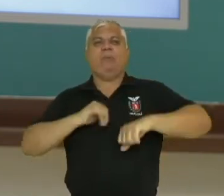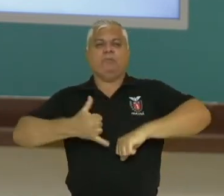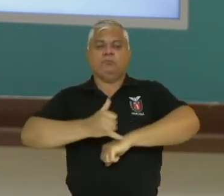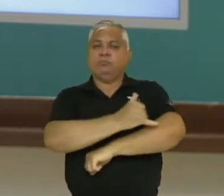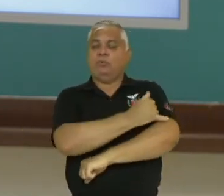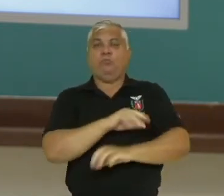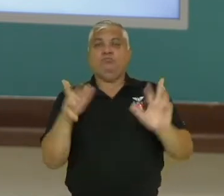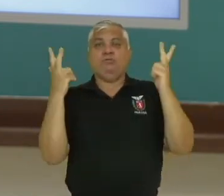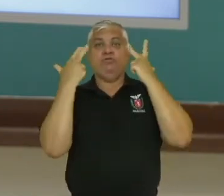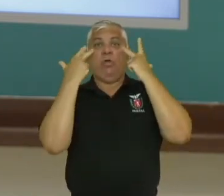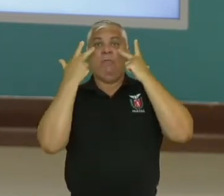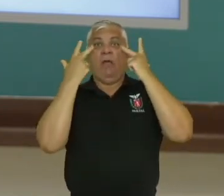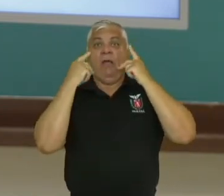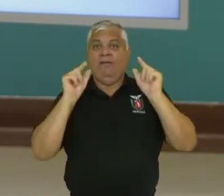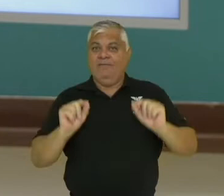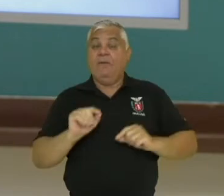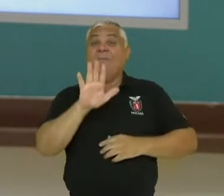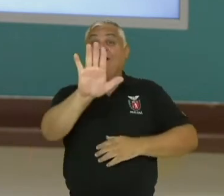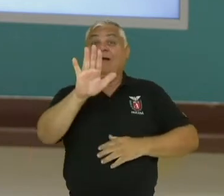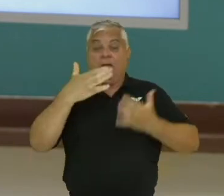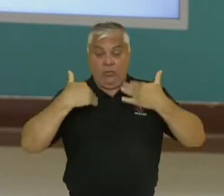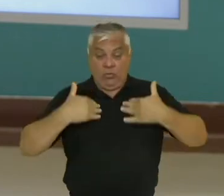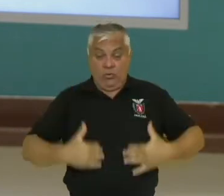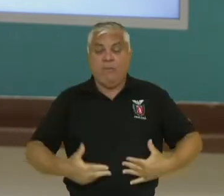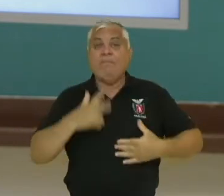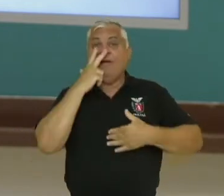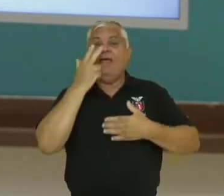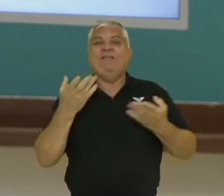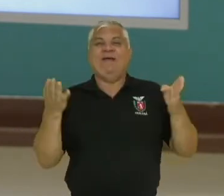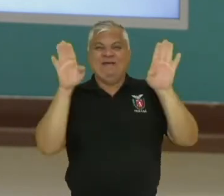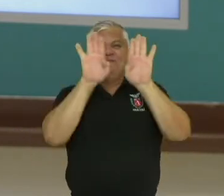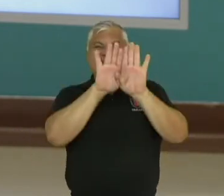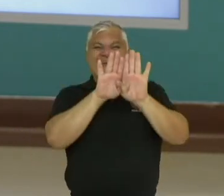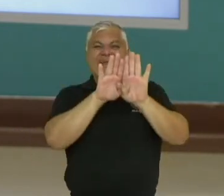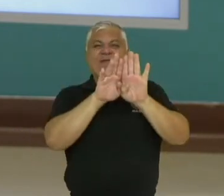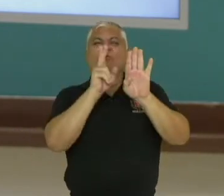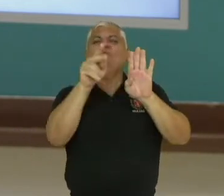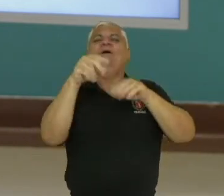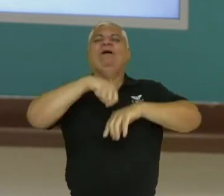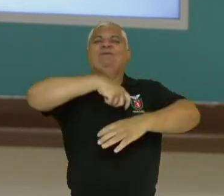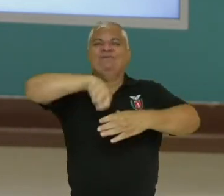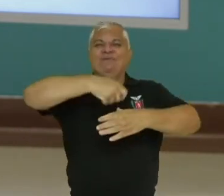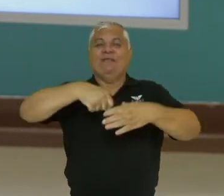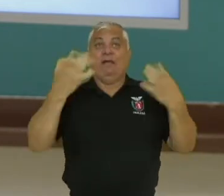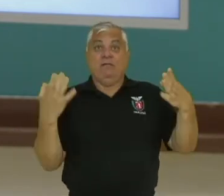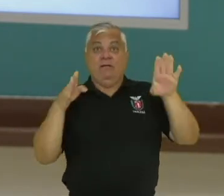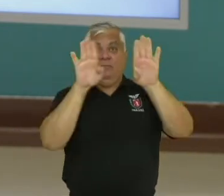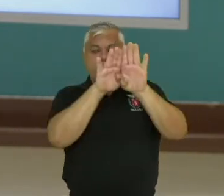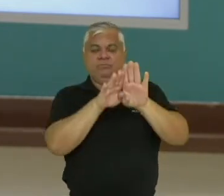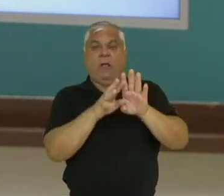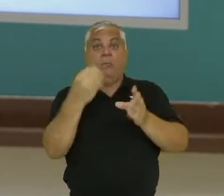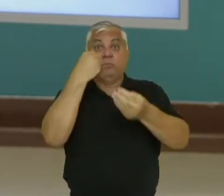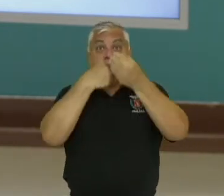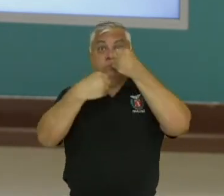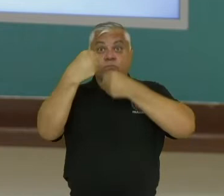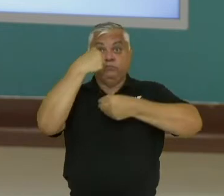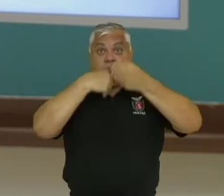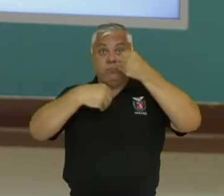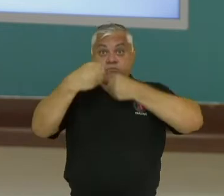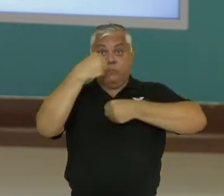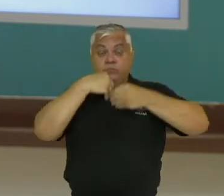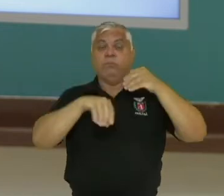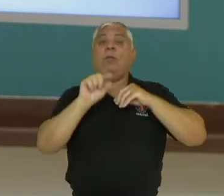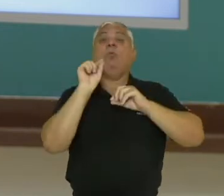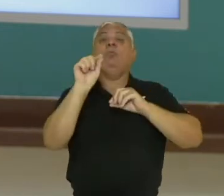corpo. Mas o corpo é como se fosse um armário lá da cozinha da sua casa. Quando você come demais,